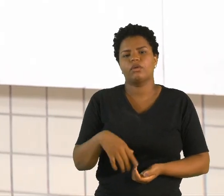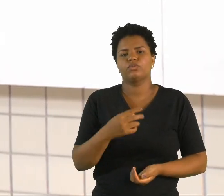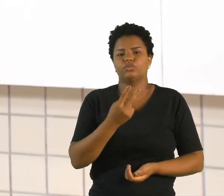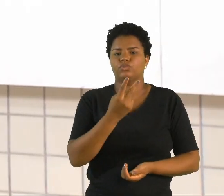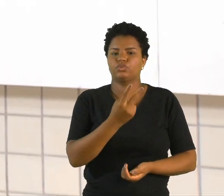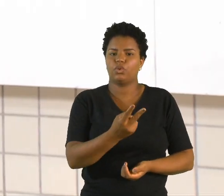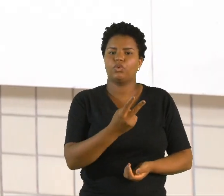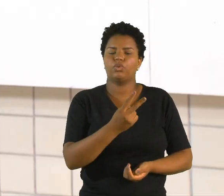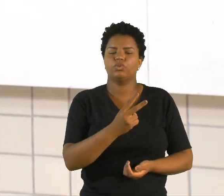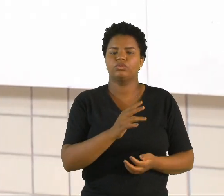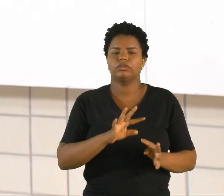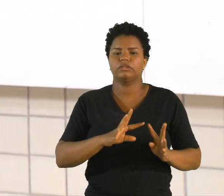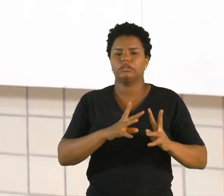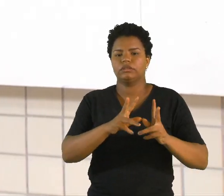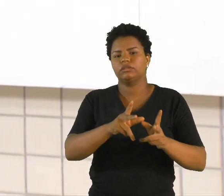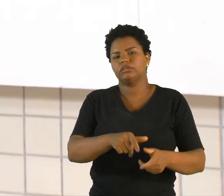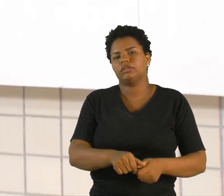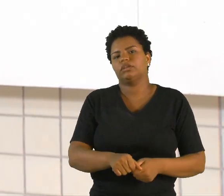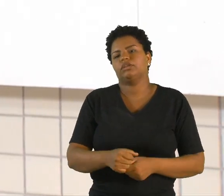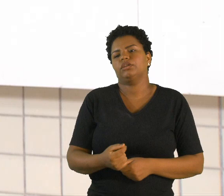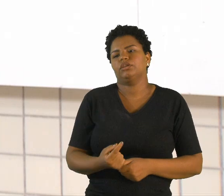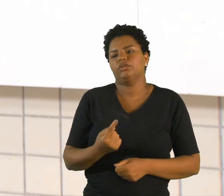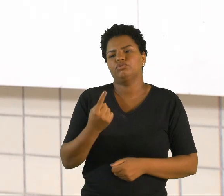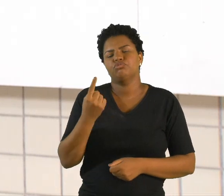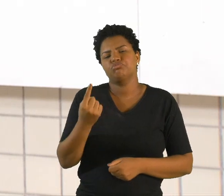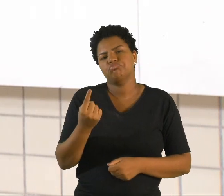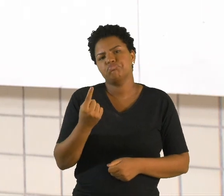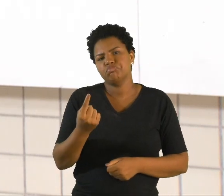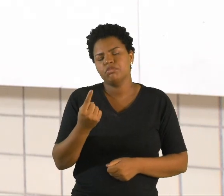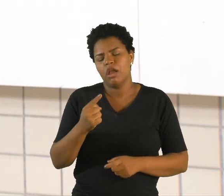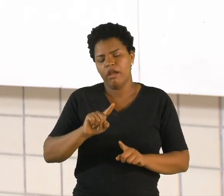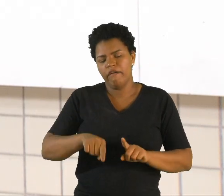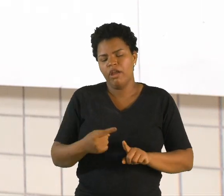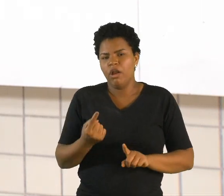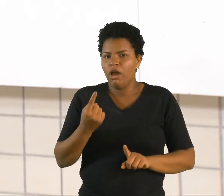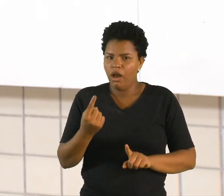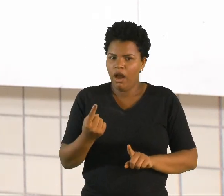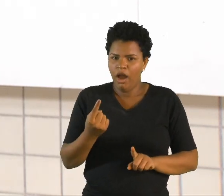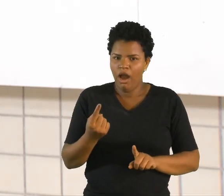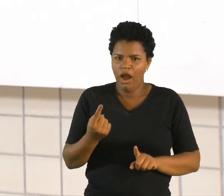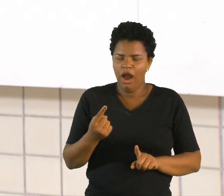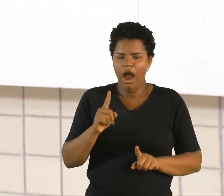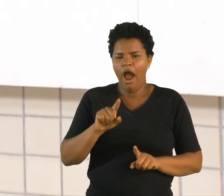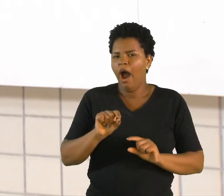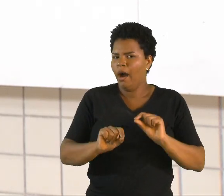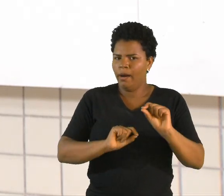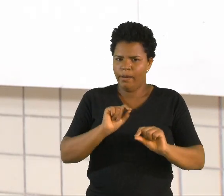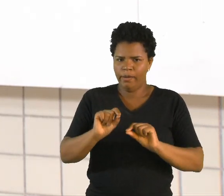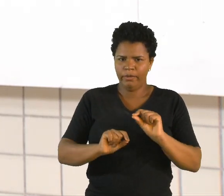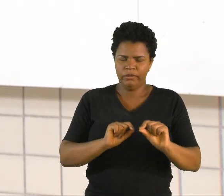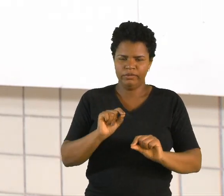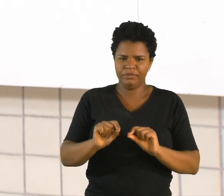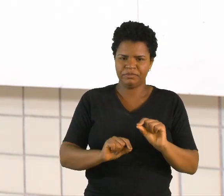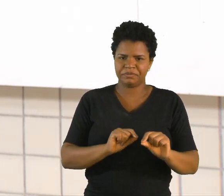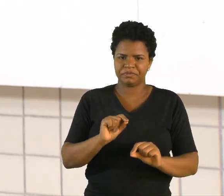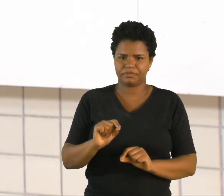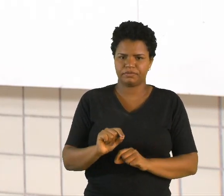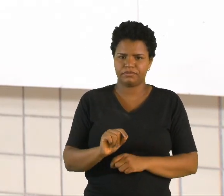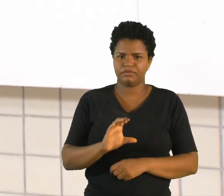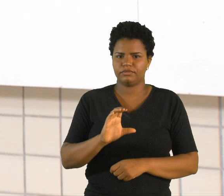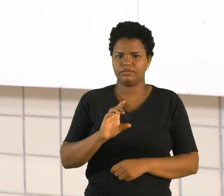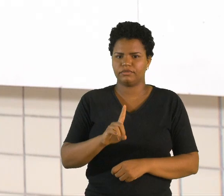inteiros e só tem um número após a vírgula. Qual que eu vou falar? Décimo, centésimo ou